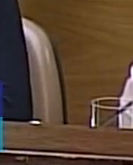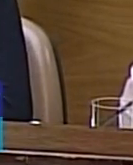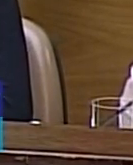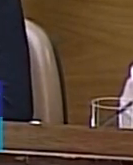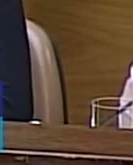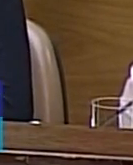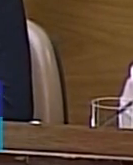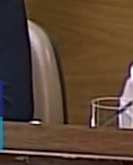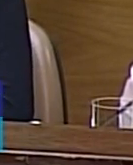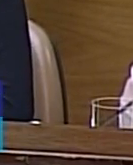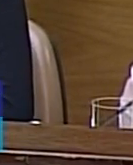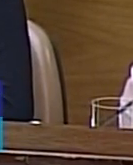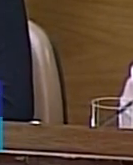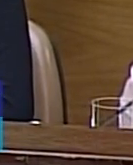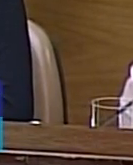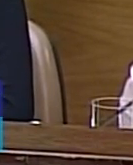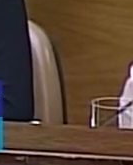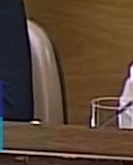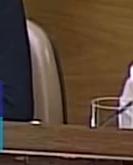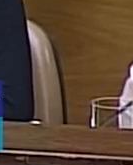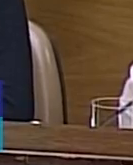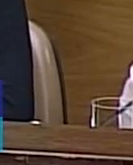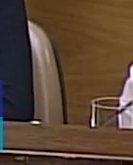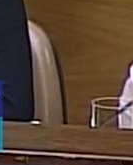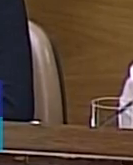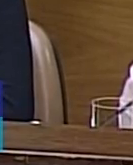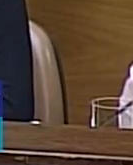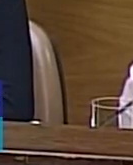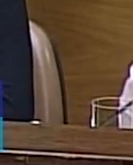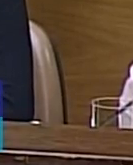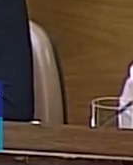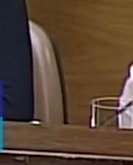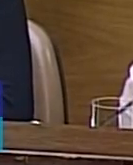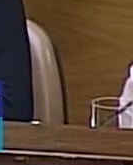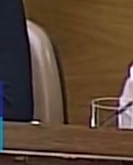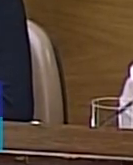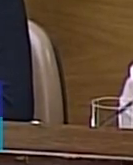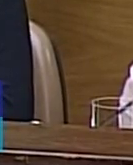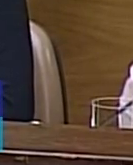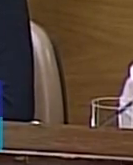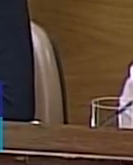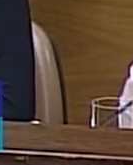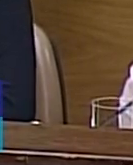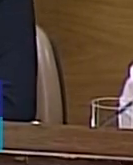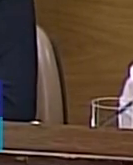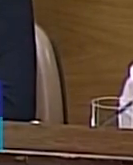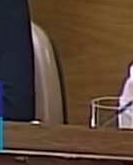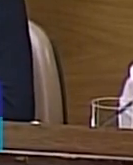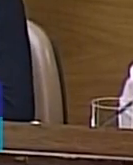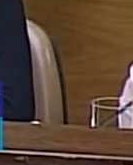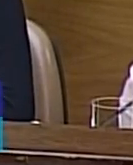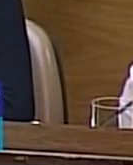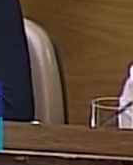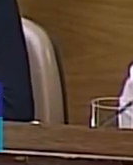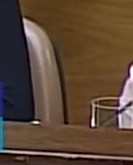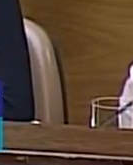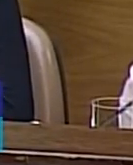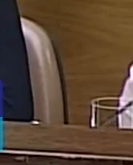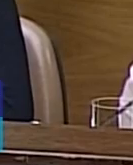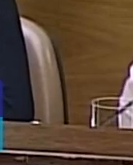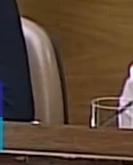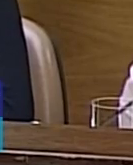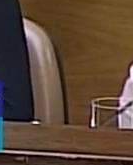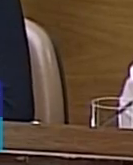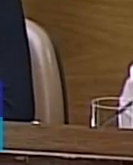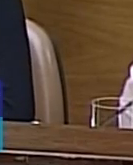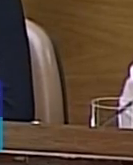Rafael Braga que foi pego ali tinha uma quantidade de né não sei pouquíssimas gramas de eh de maconha e o